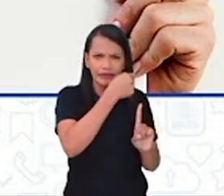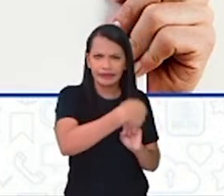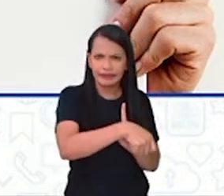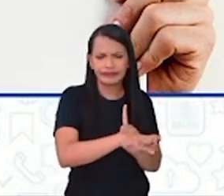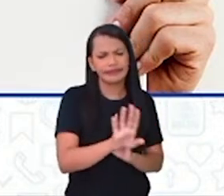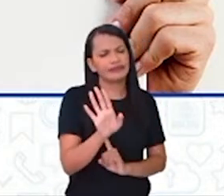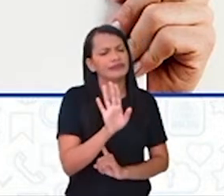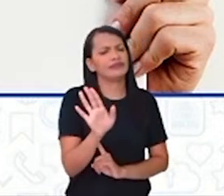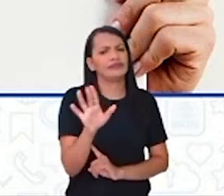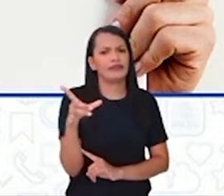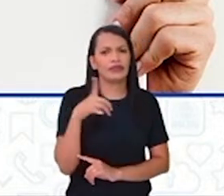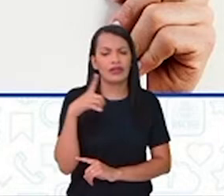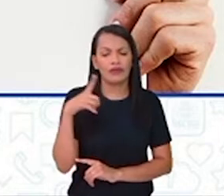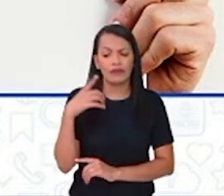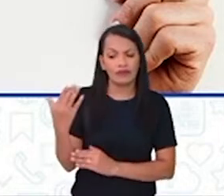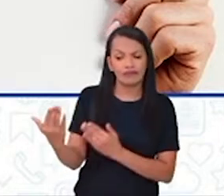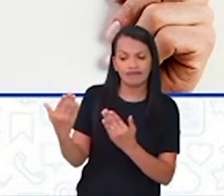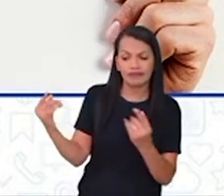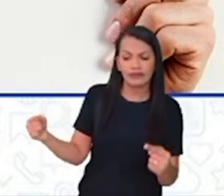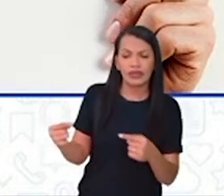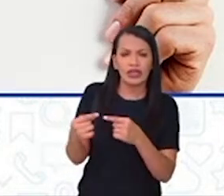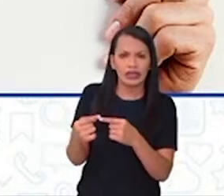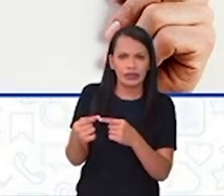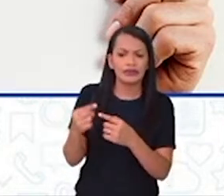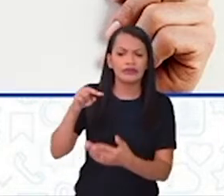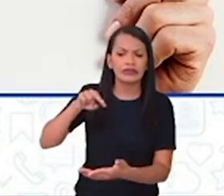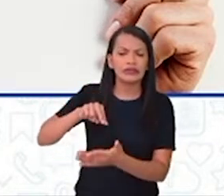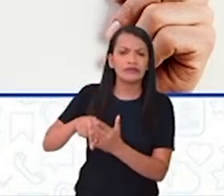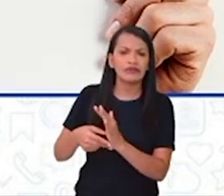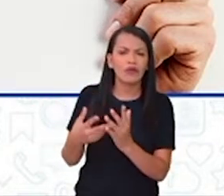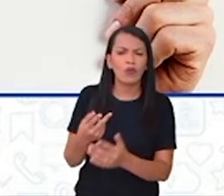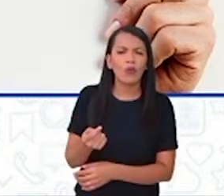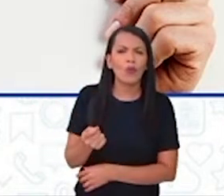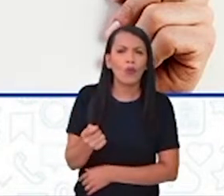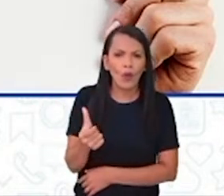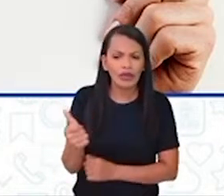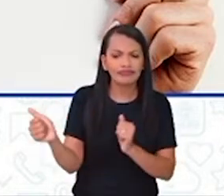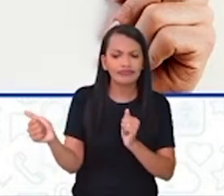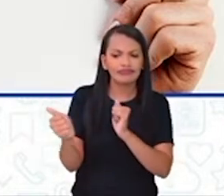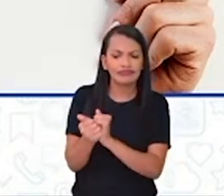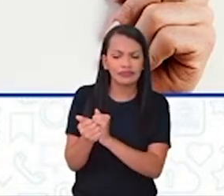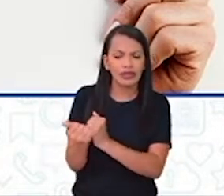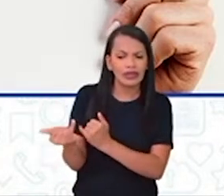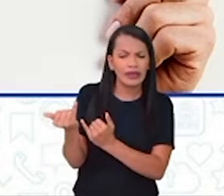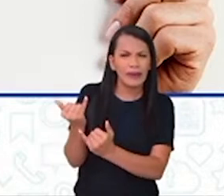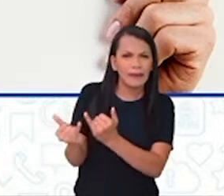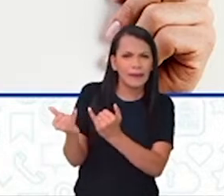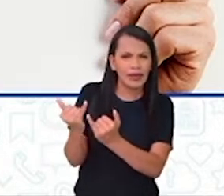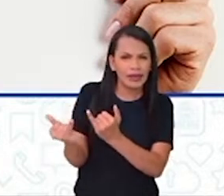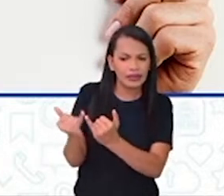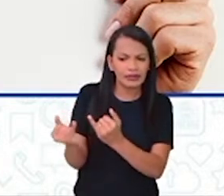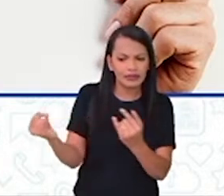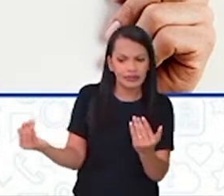essa potência de sentidos, eles têm um denominador quase comum, uma semelhança, né? Entre os sentidos que ela apresenta